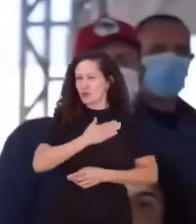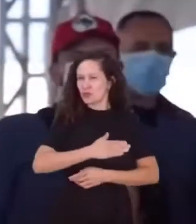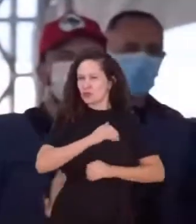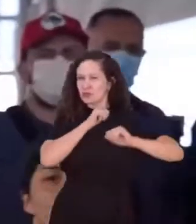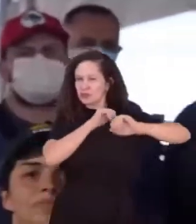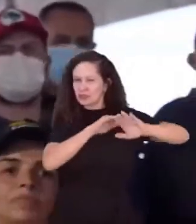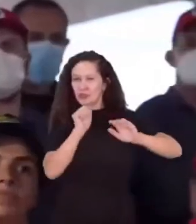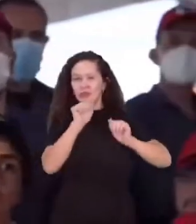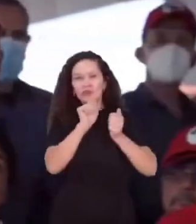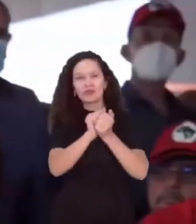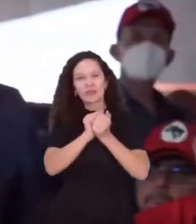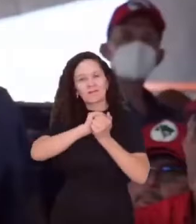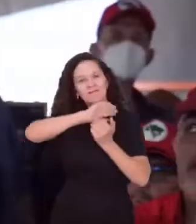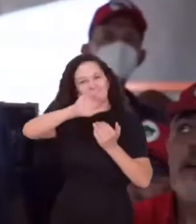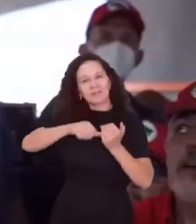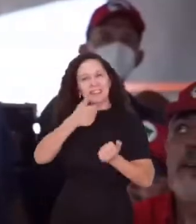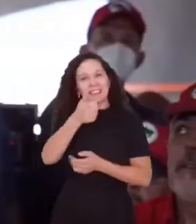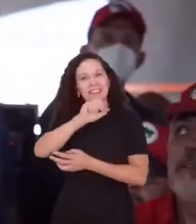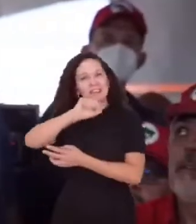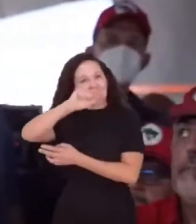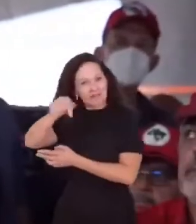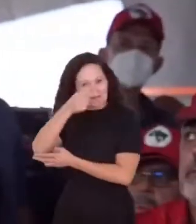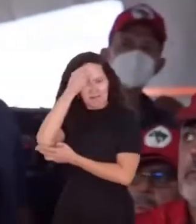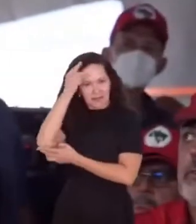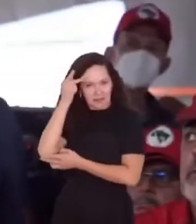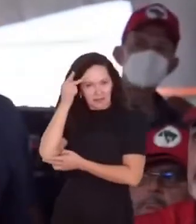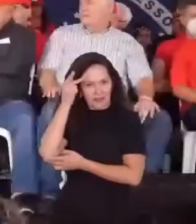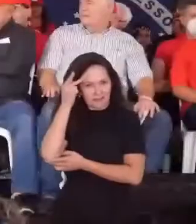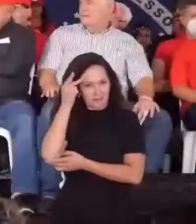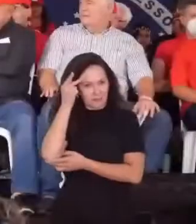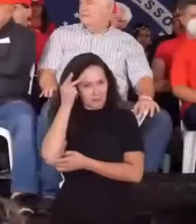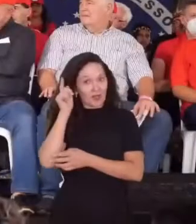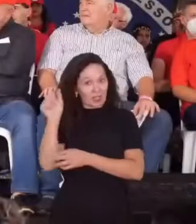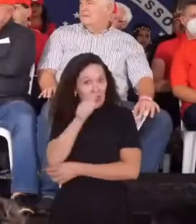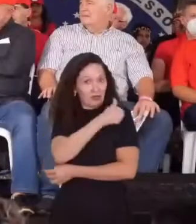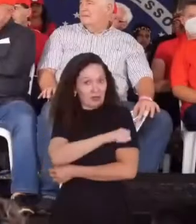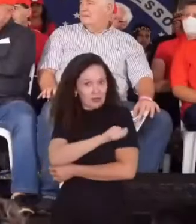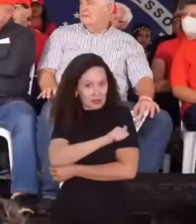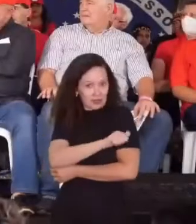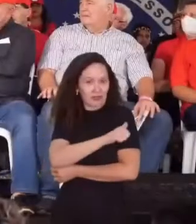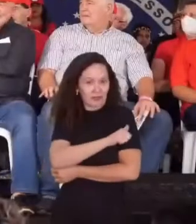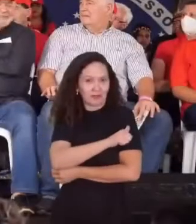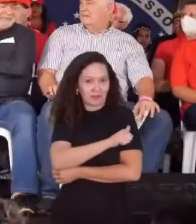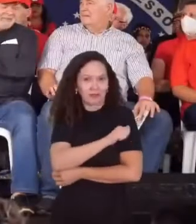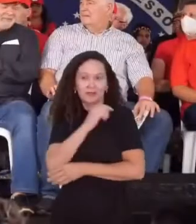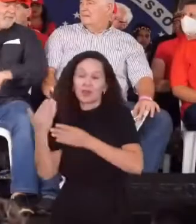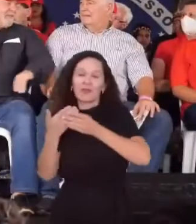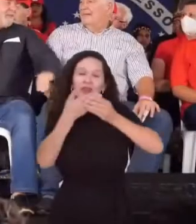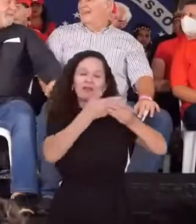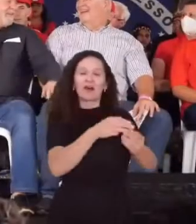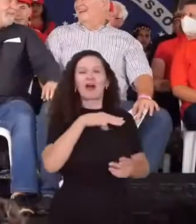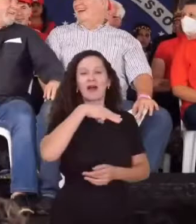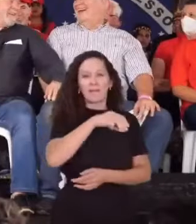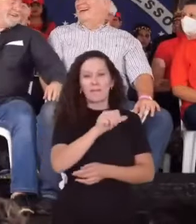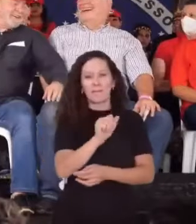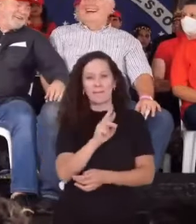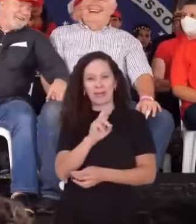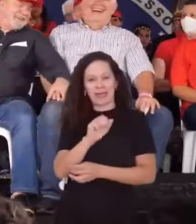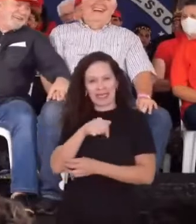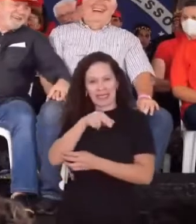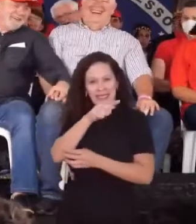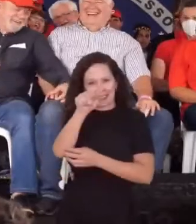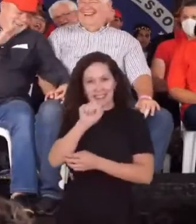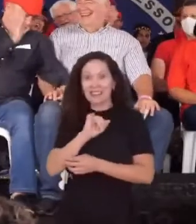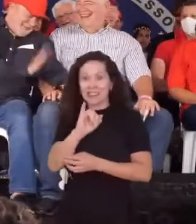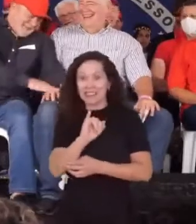Lula, no Maracanã. Vamos te levar lá. Levamos o Requião, se ele estiver bem na pesquisa.